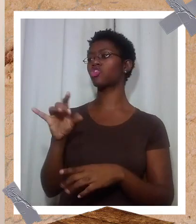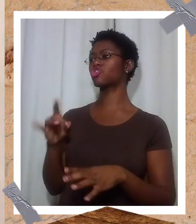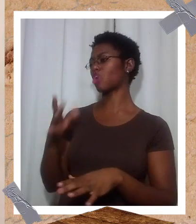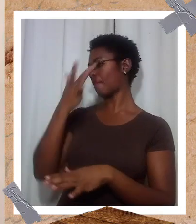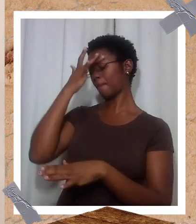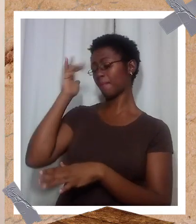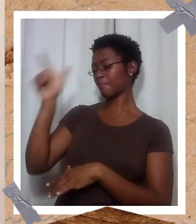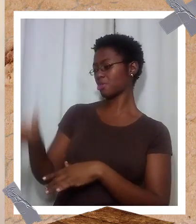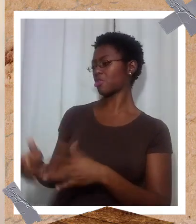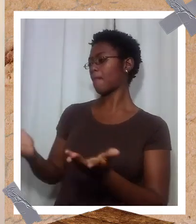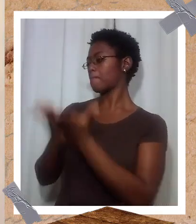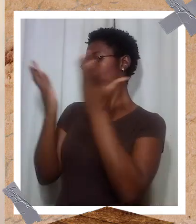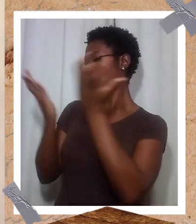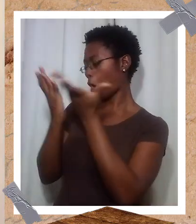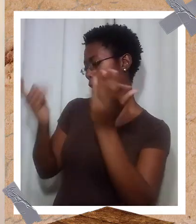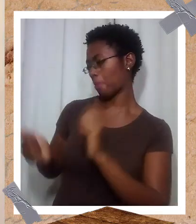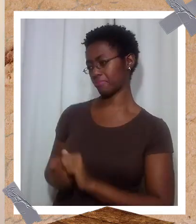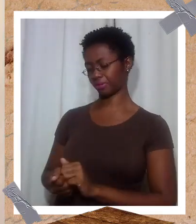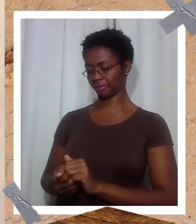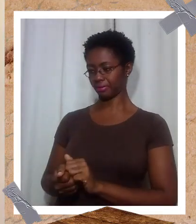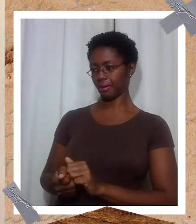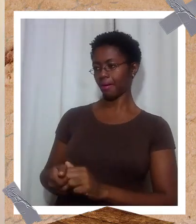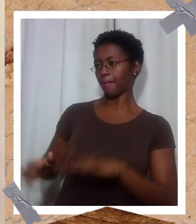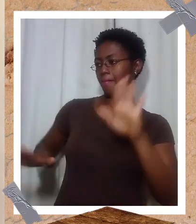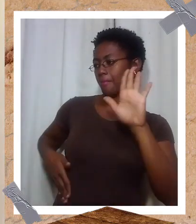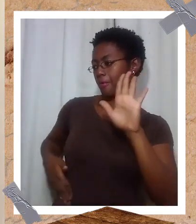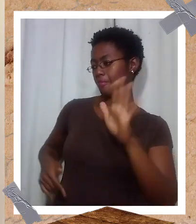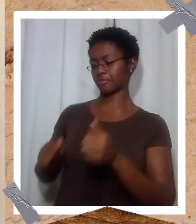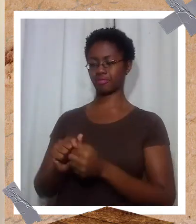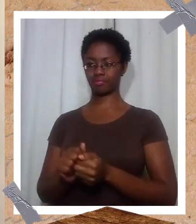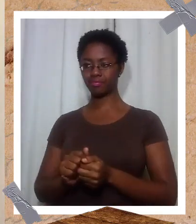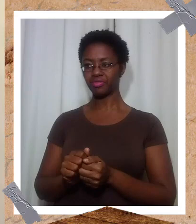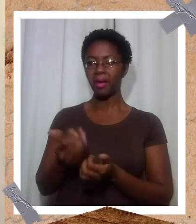gente desqualificada, marginal,